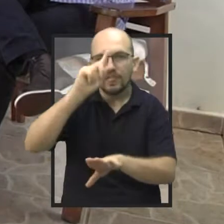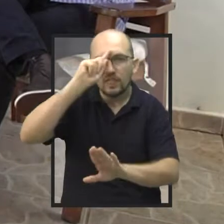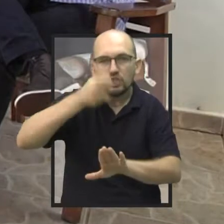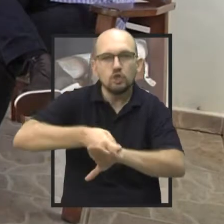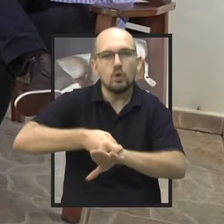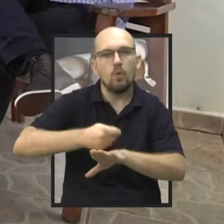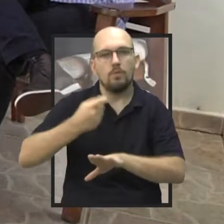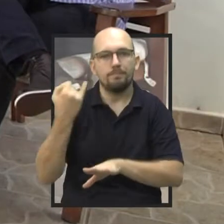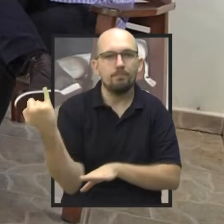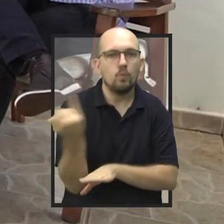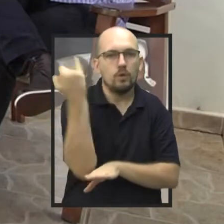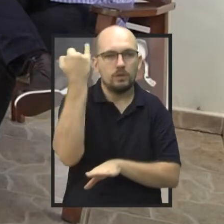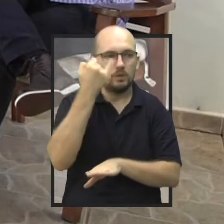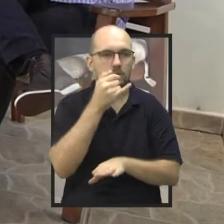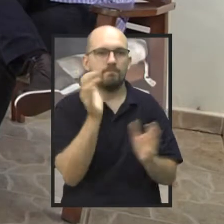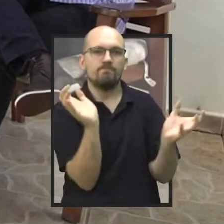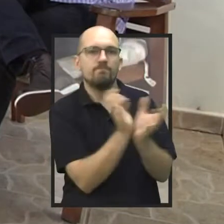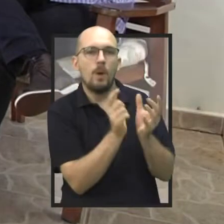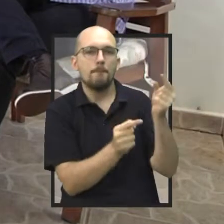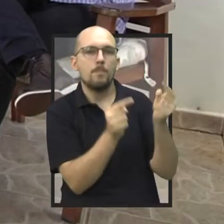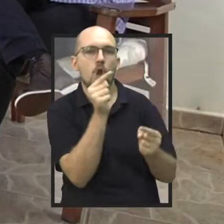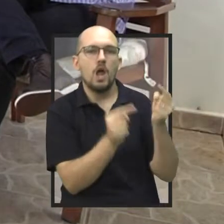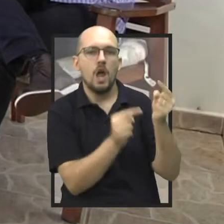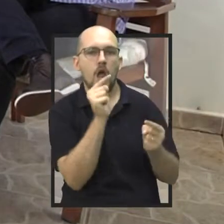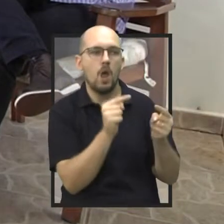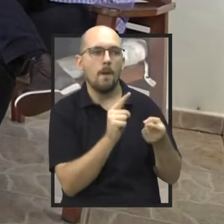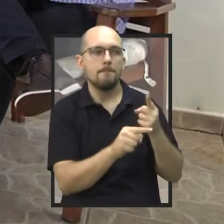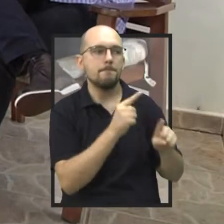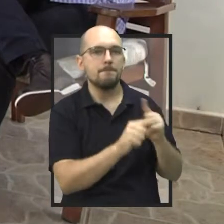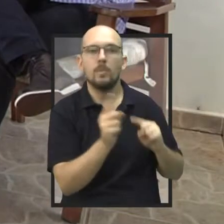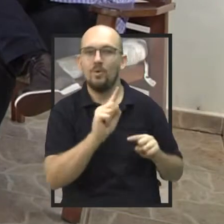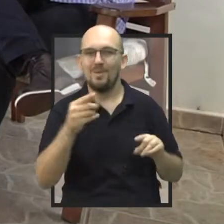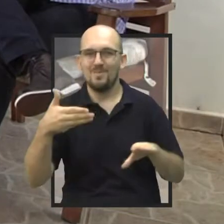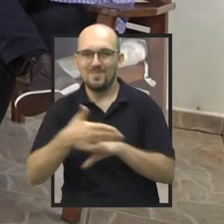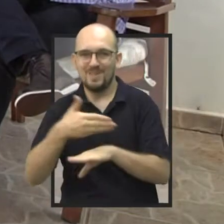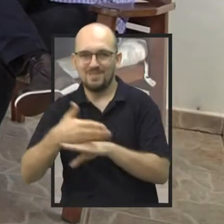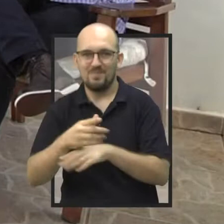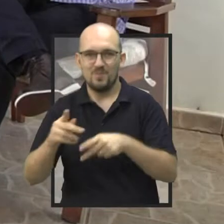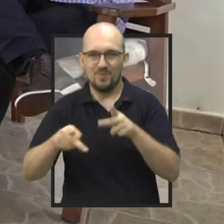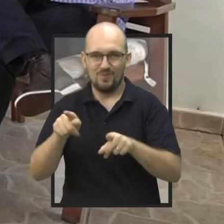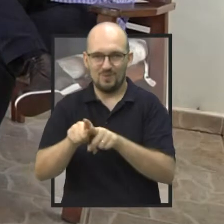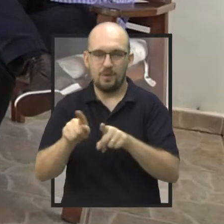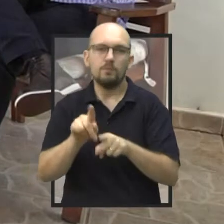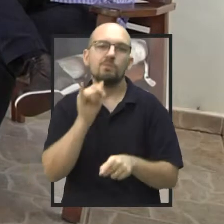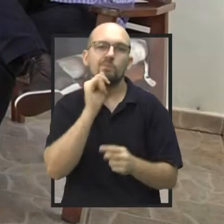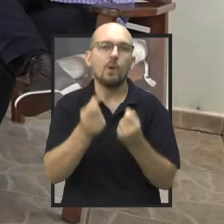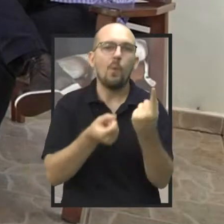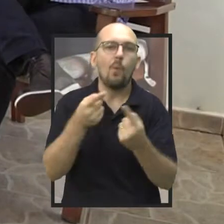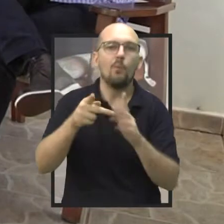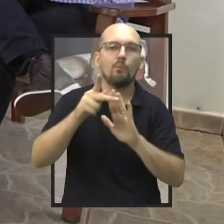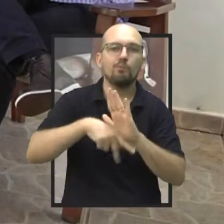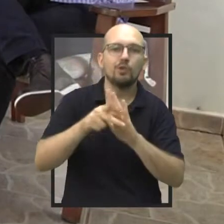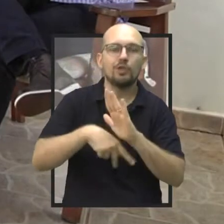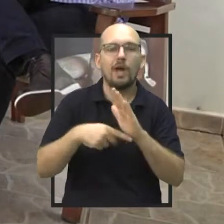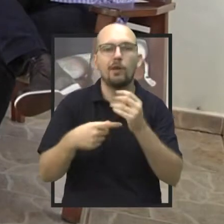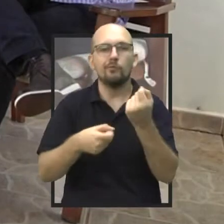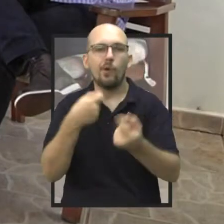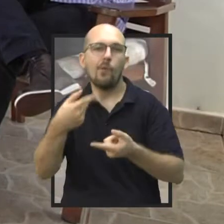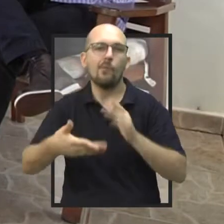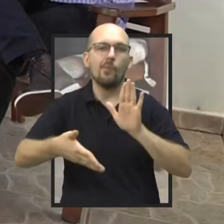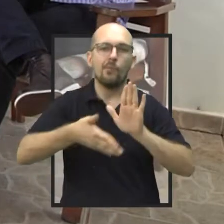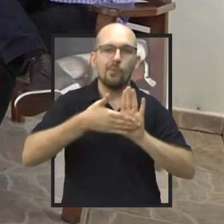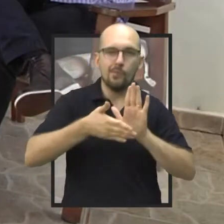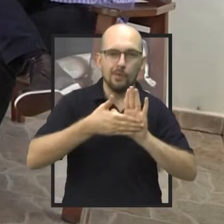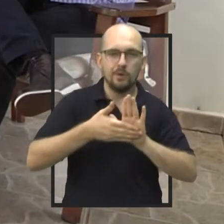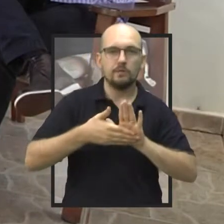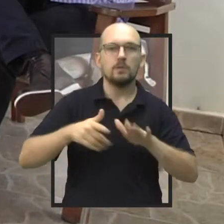decisões importantes que os políticos forem tomar. Ou seja, alguns projetos ou alguns tipos de